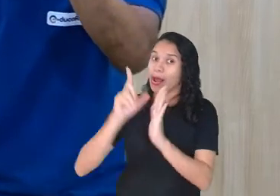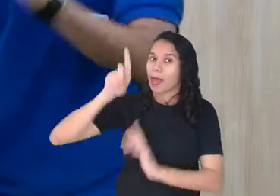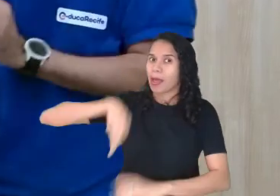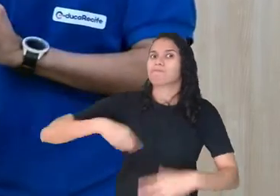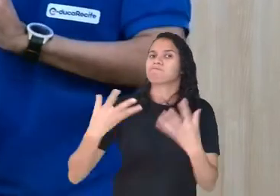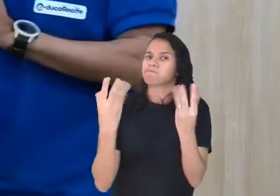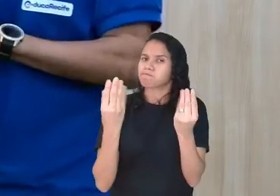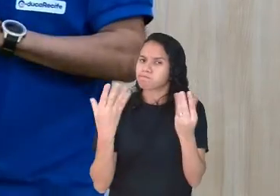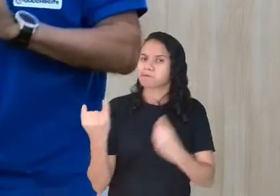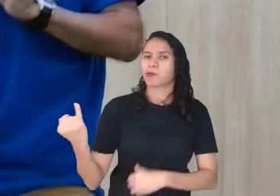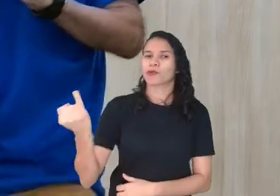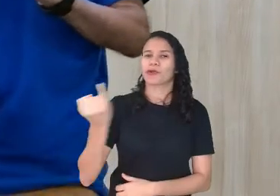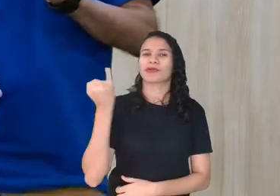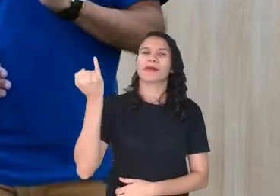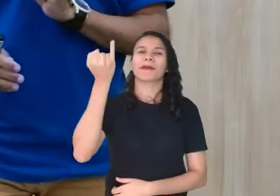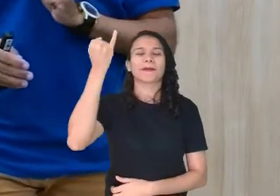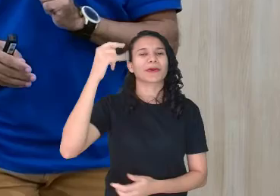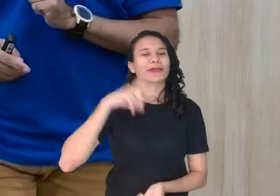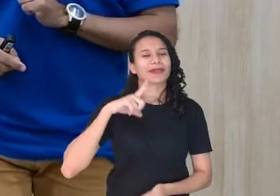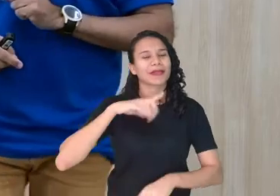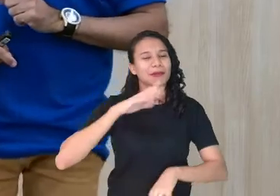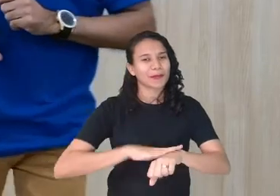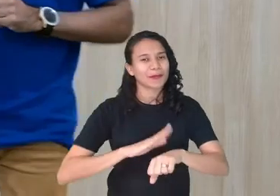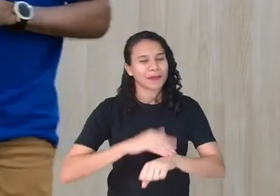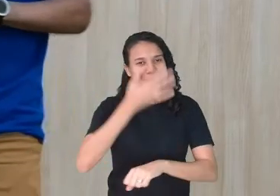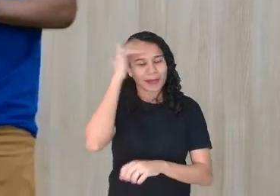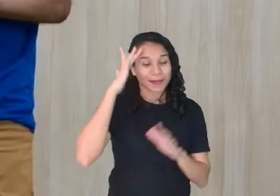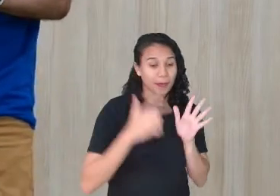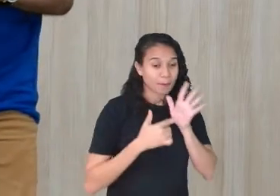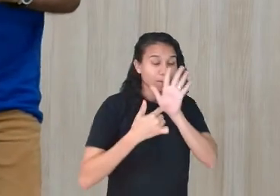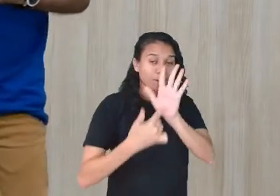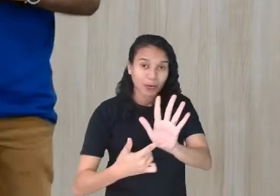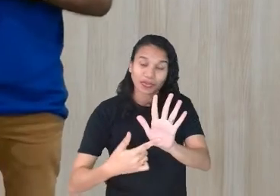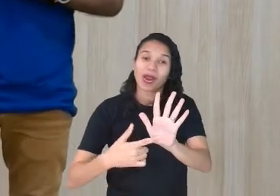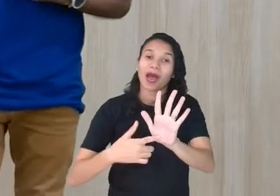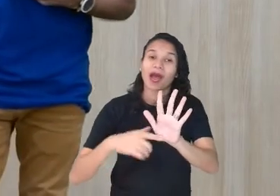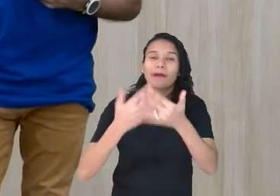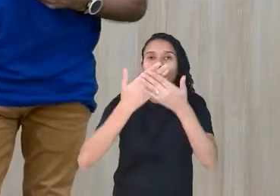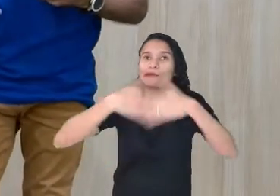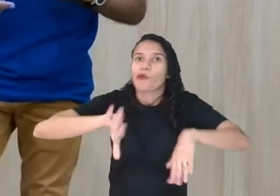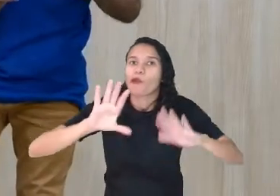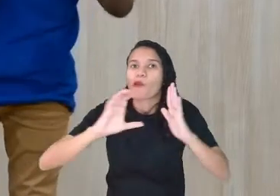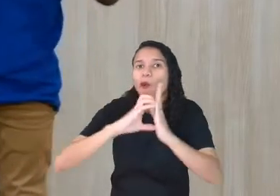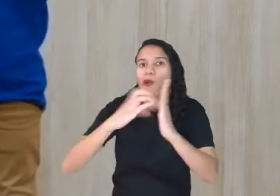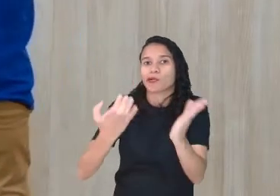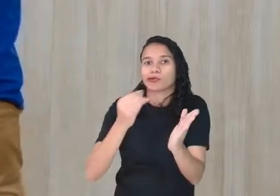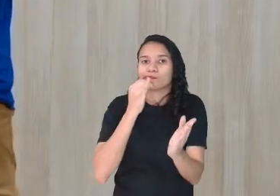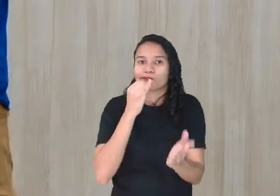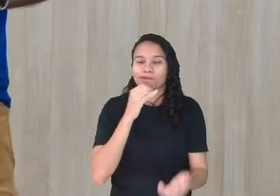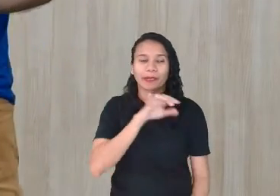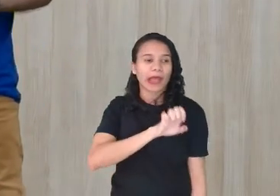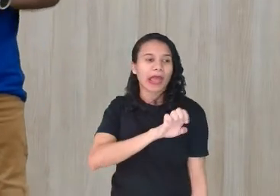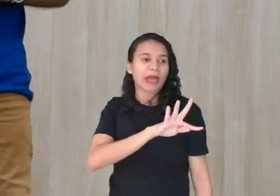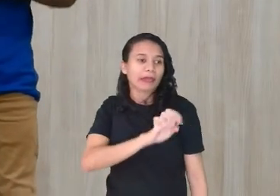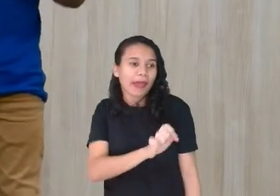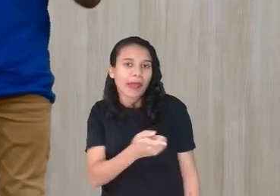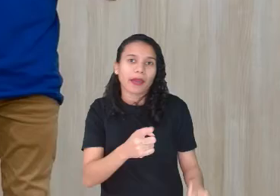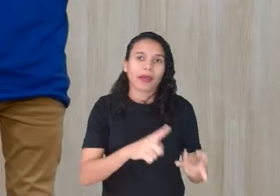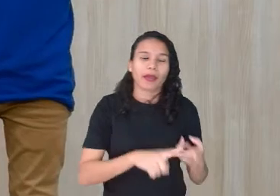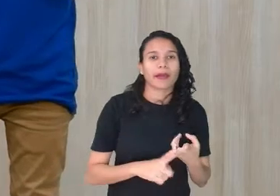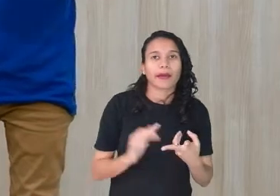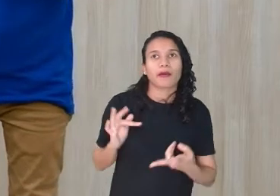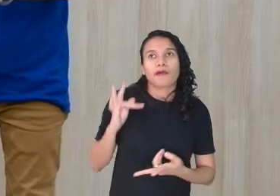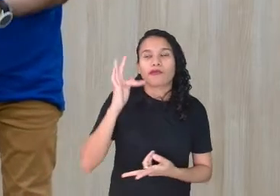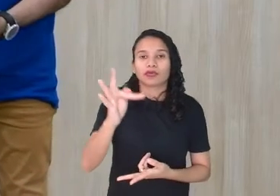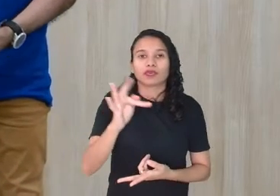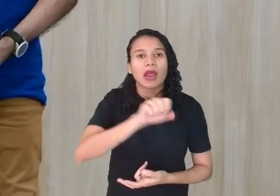muito importante, tá bom? Na hora de você apresentar aí um concurso, tá bom? Você vai fazer o ETE, você vai fazer